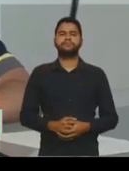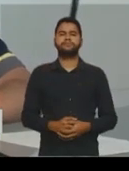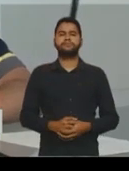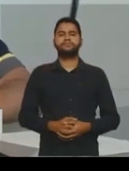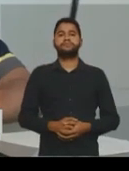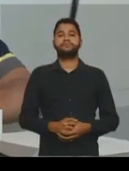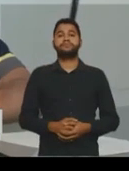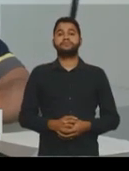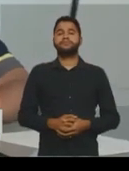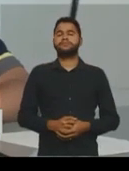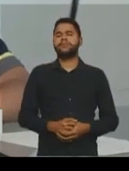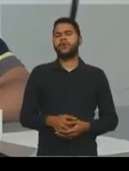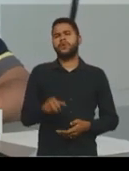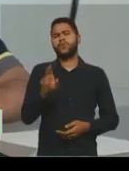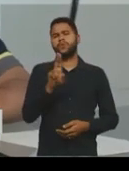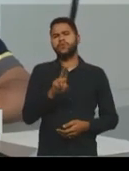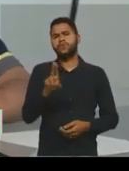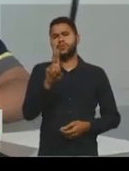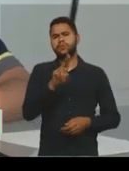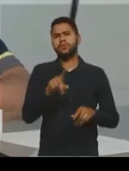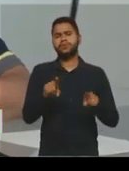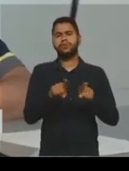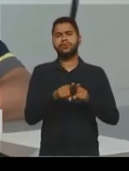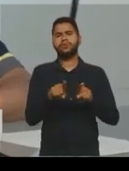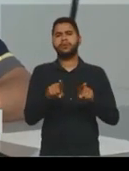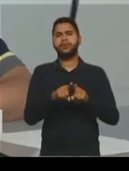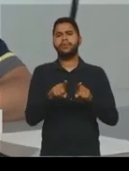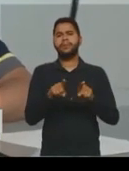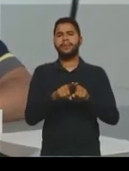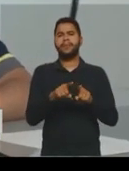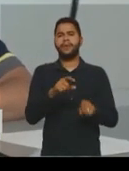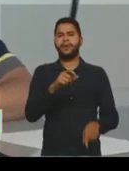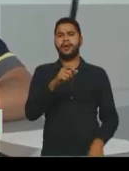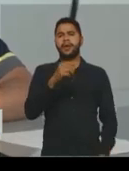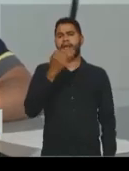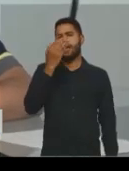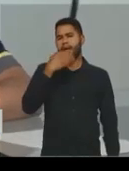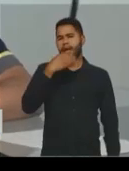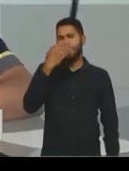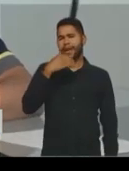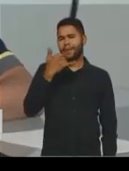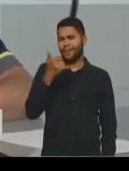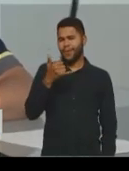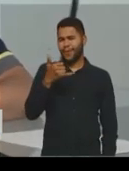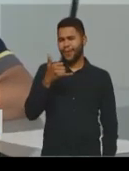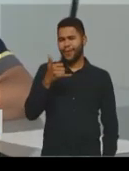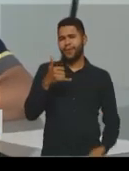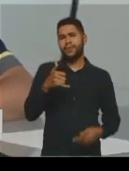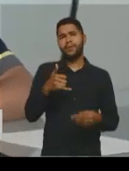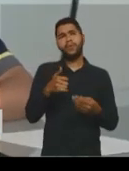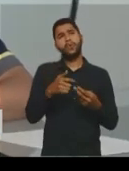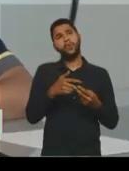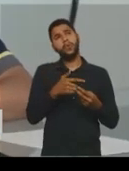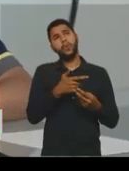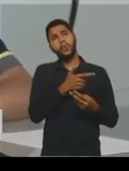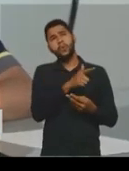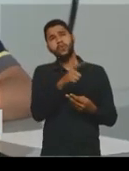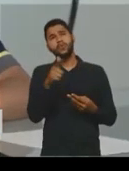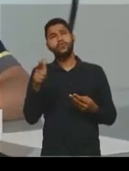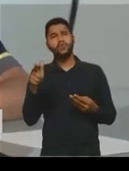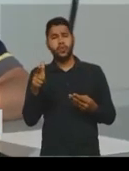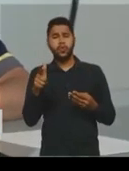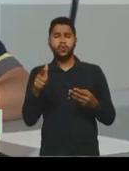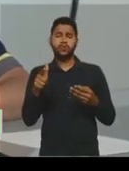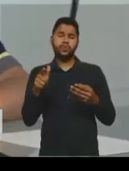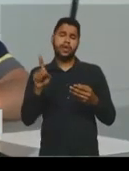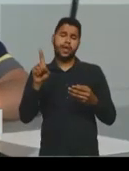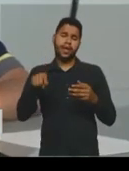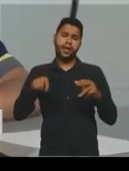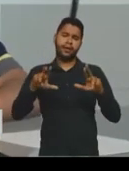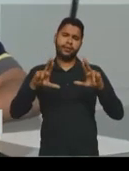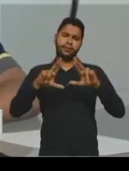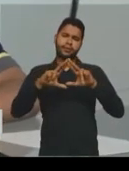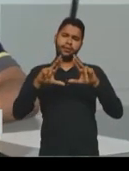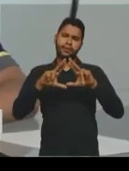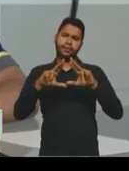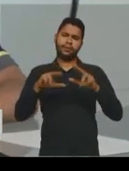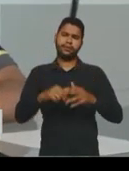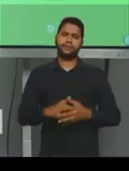certo? É muito usado também na Apple, que tem, né? Mas nas outras o Drive substitui. Então, é